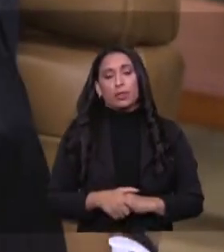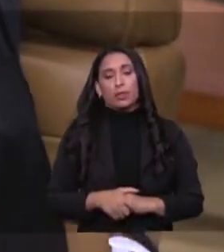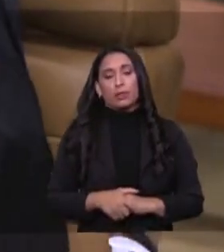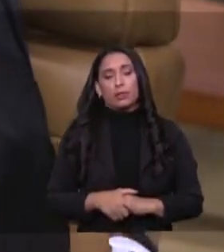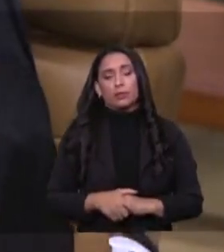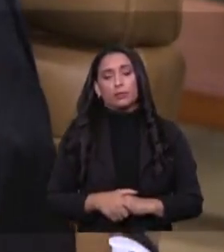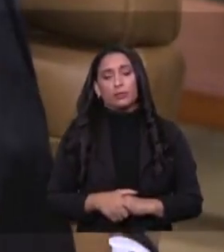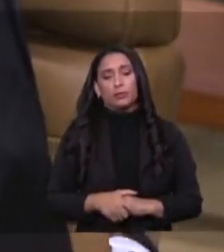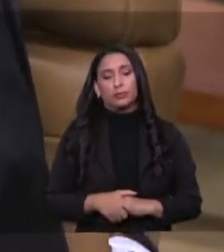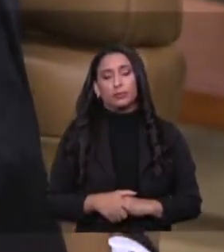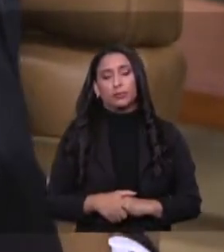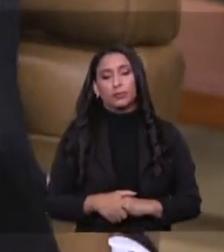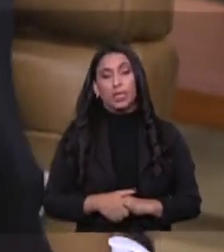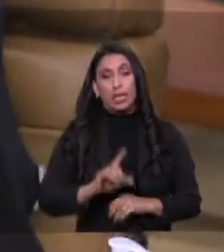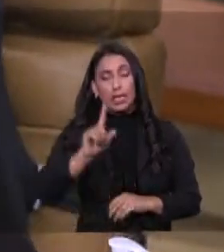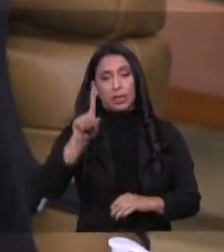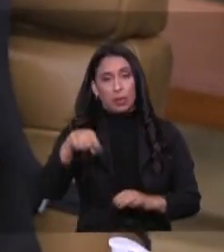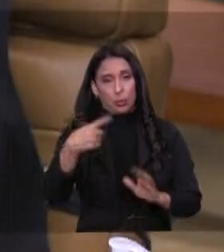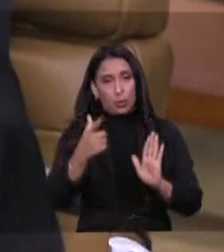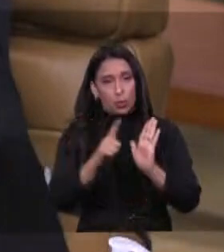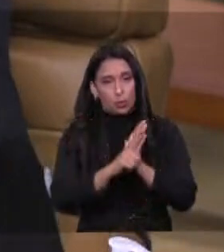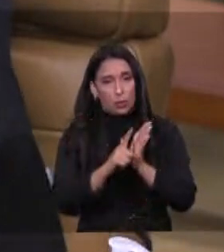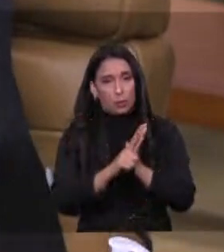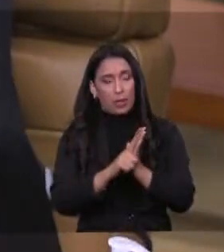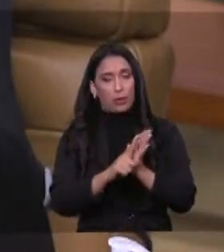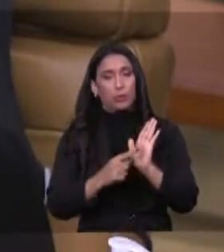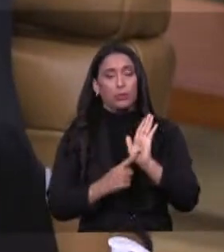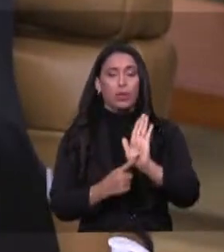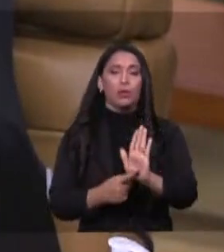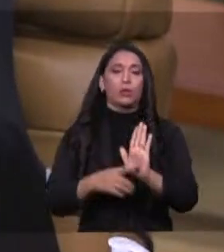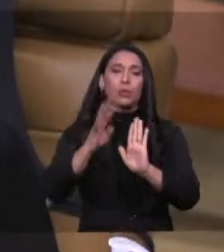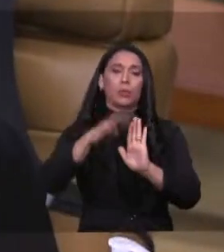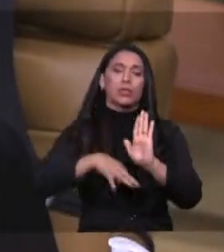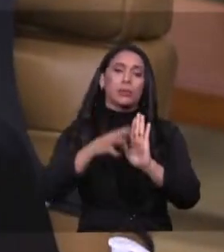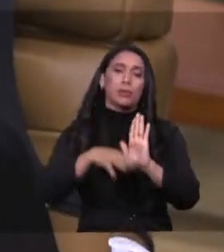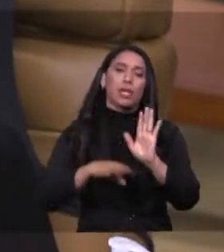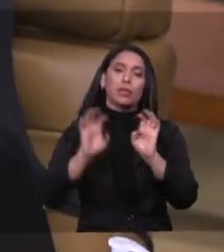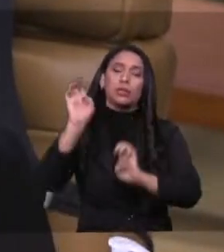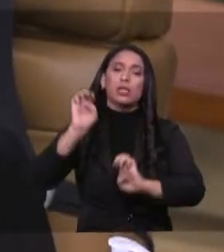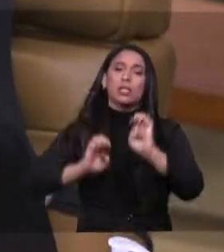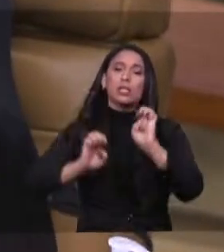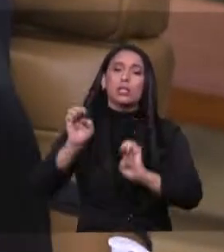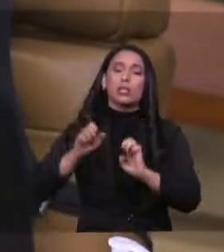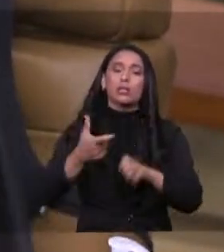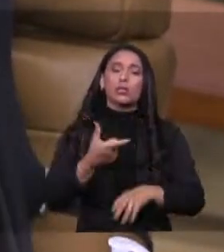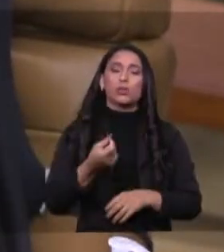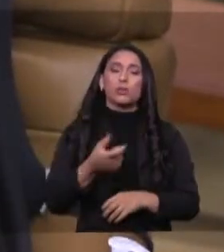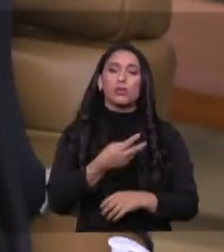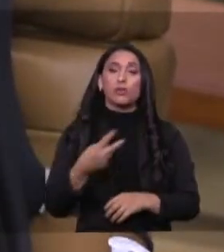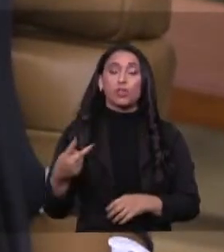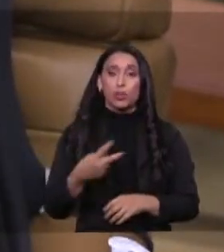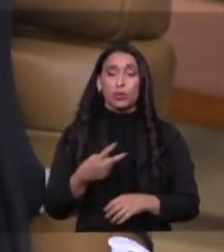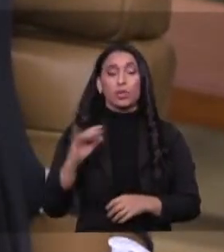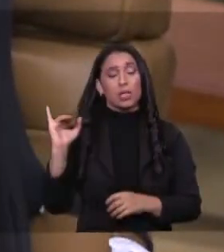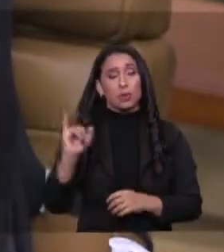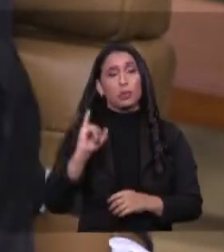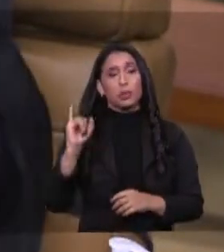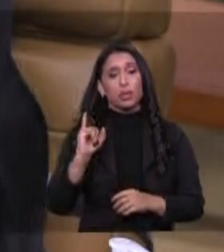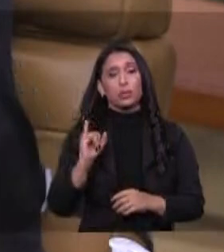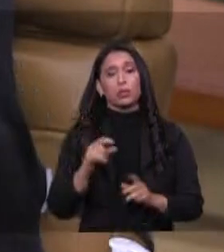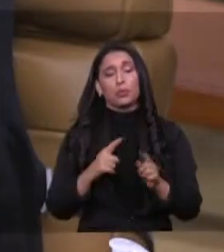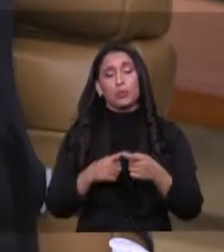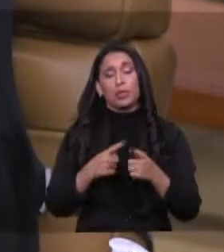O próximo é uma tabela já do censo de 2022. Essa tabela é interessante porque